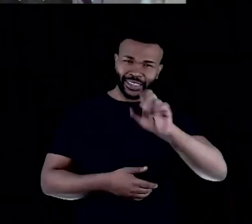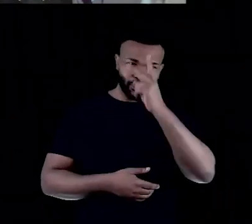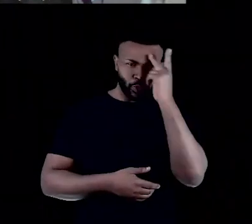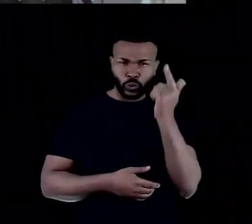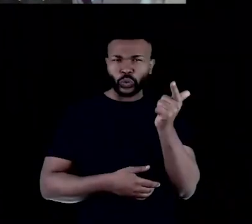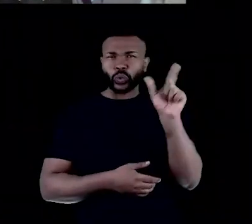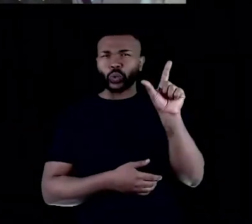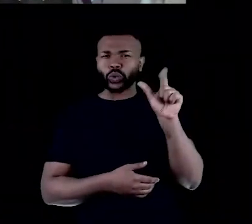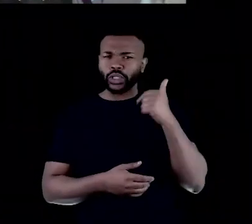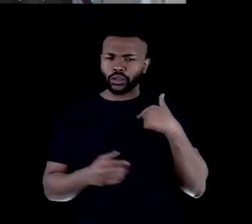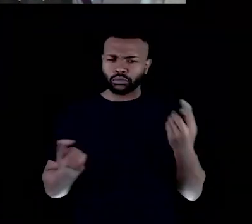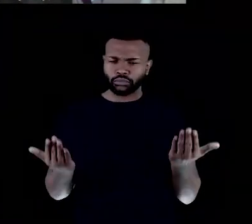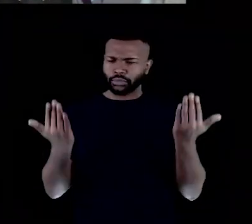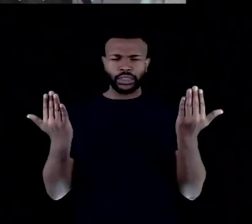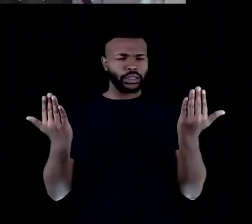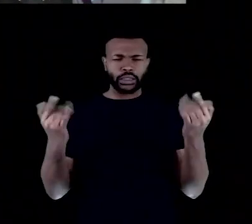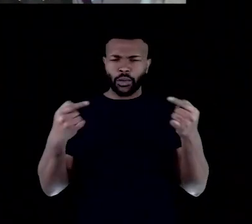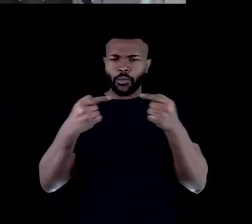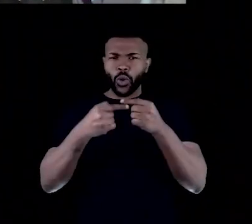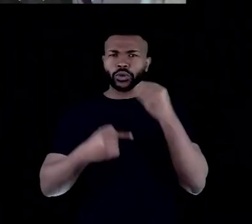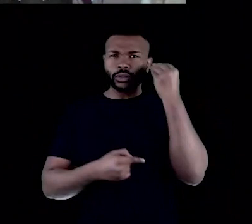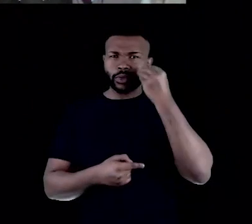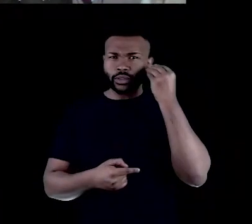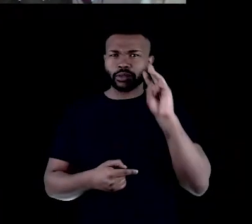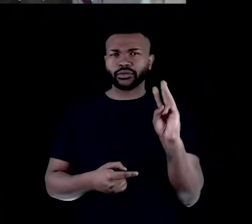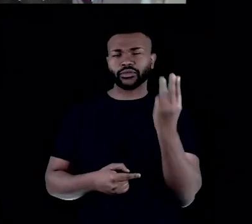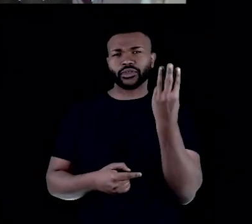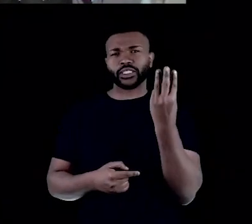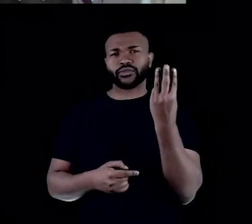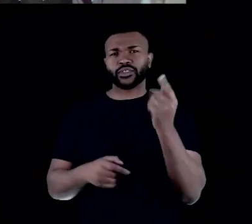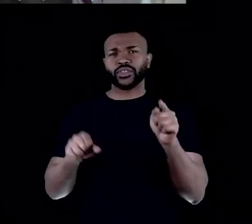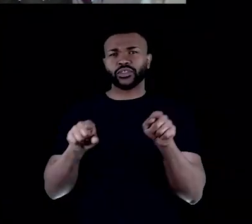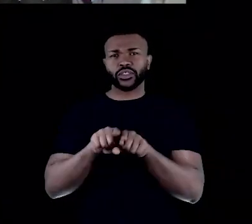livro de outra pessoa e cria uma terceira possibilidade, né?